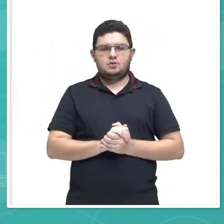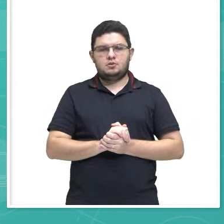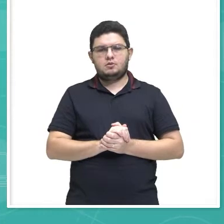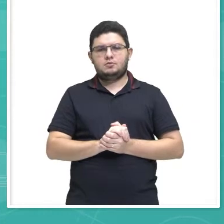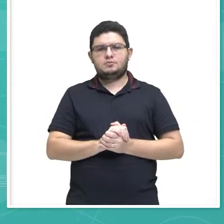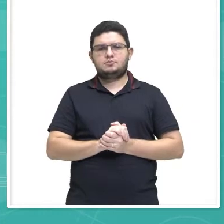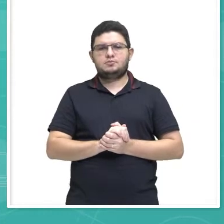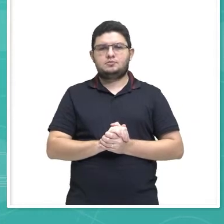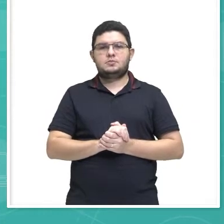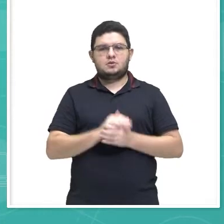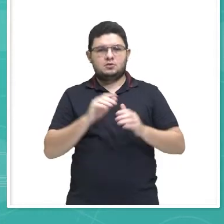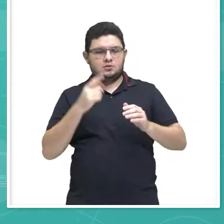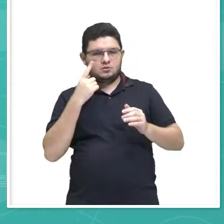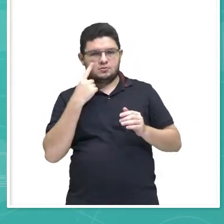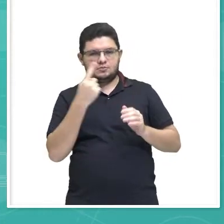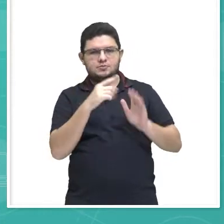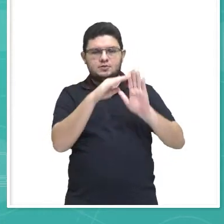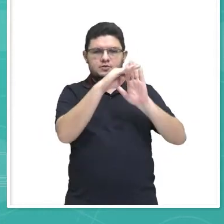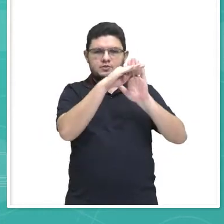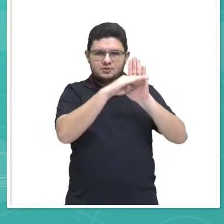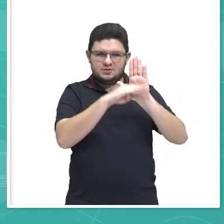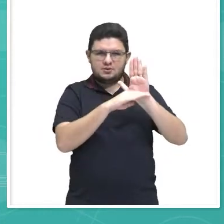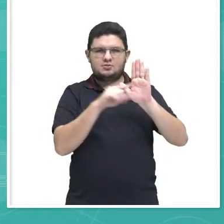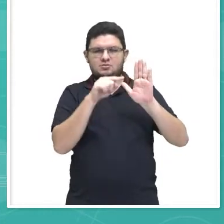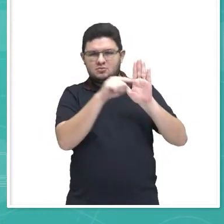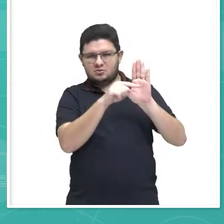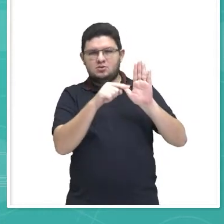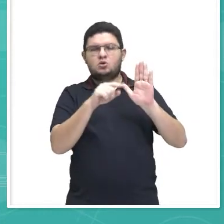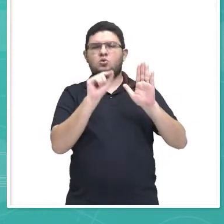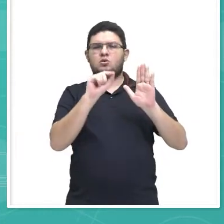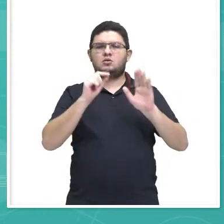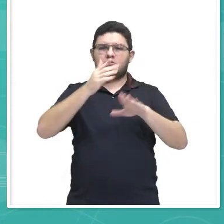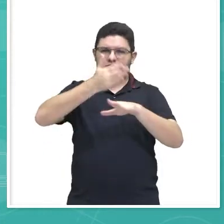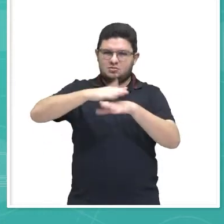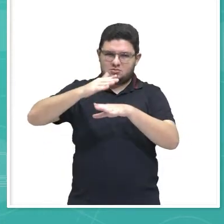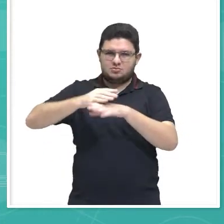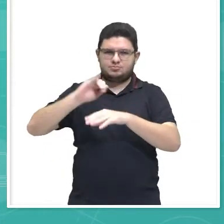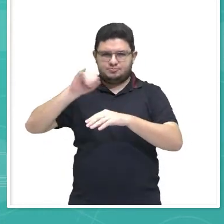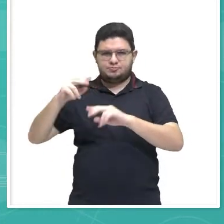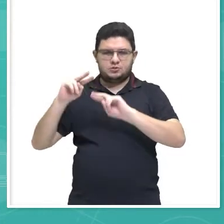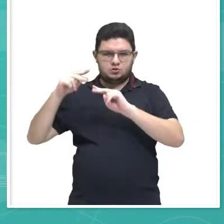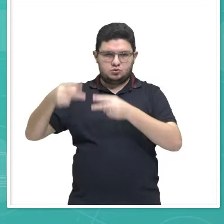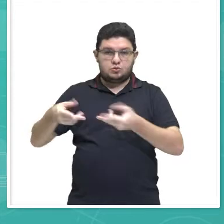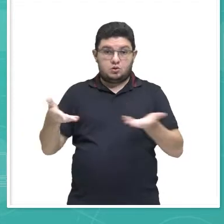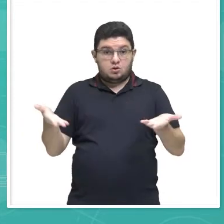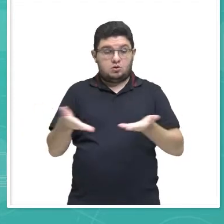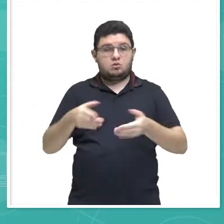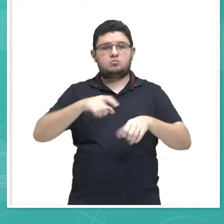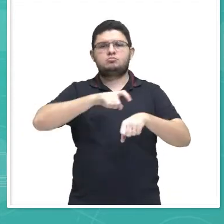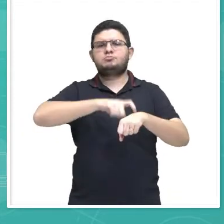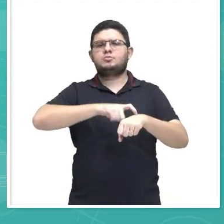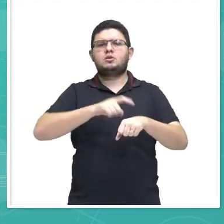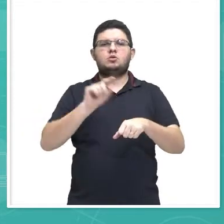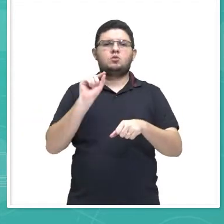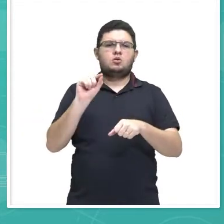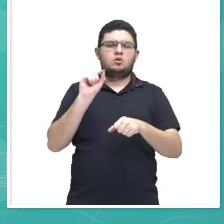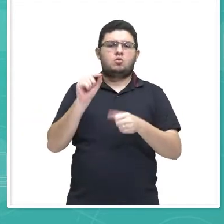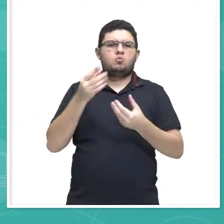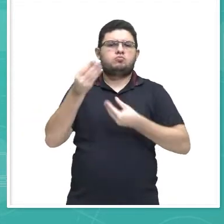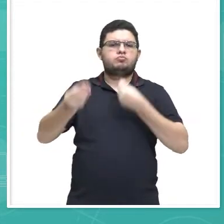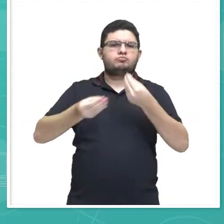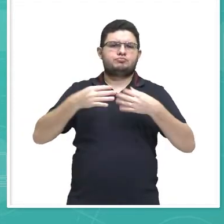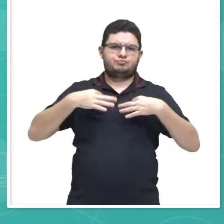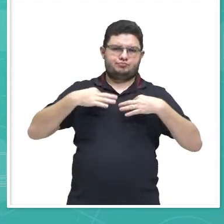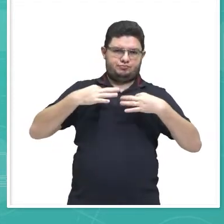agora, aliás, da prática do judô. E agora vamos ver aqui a forma de se